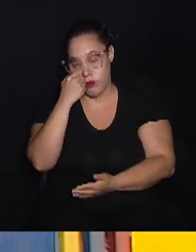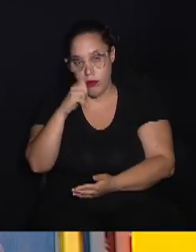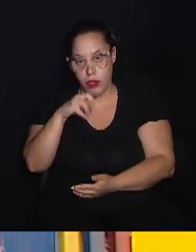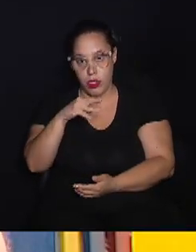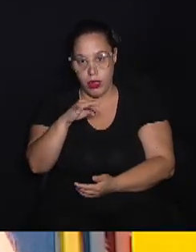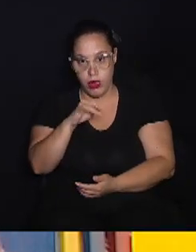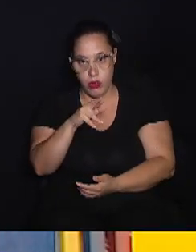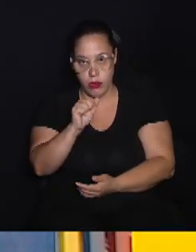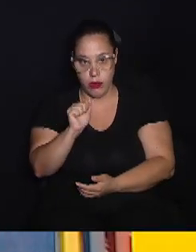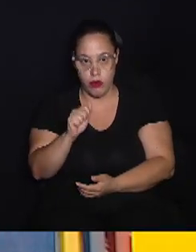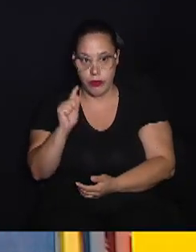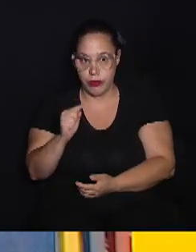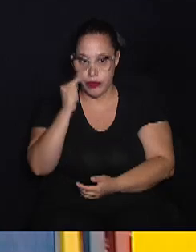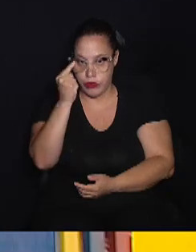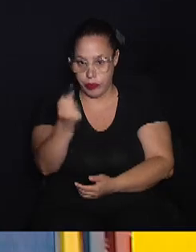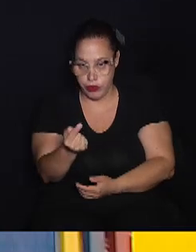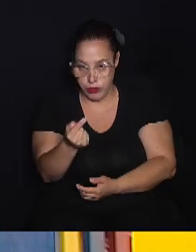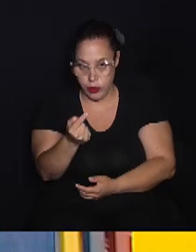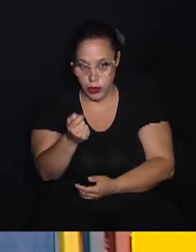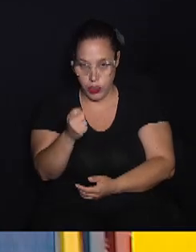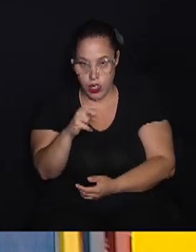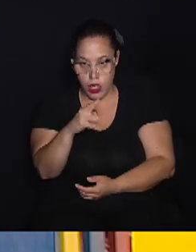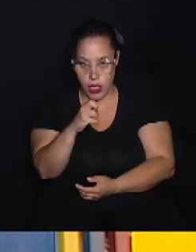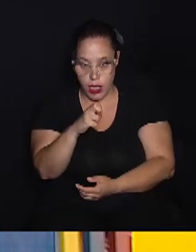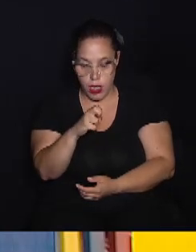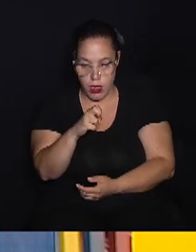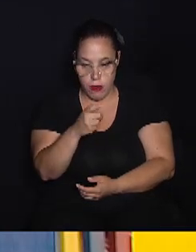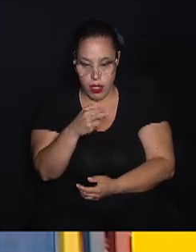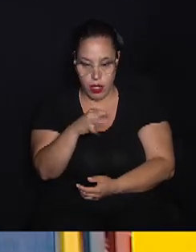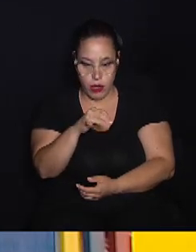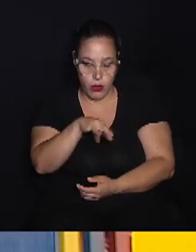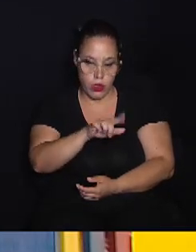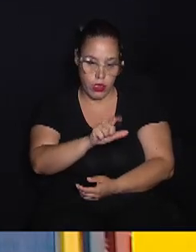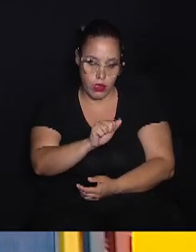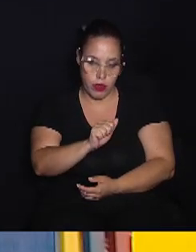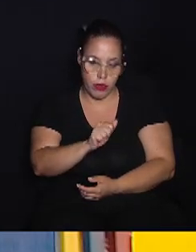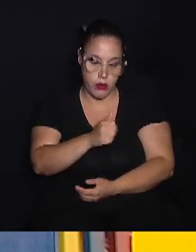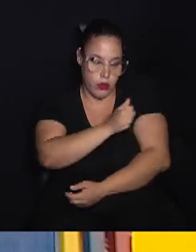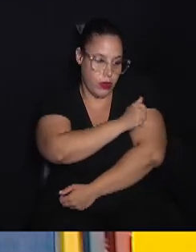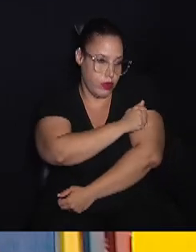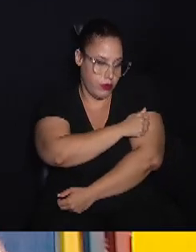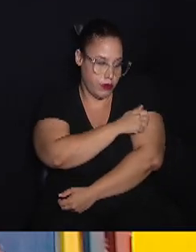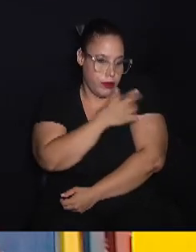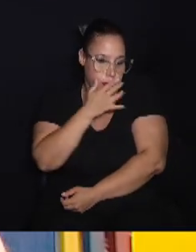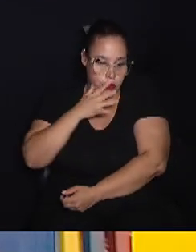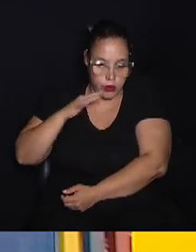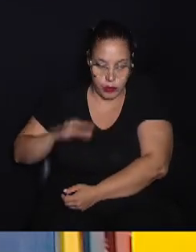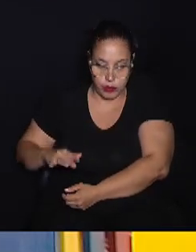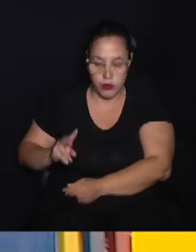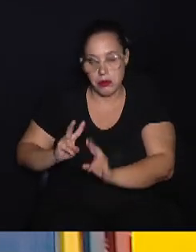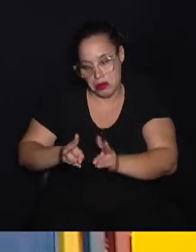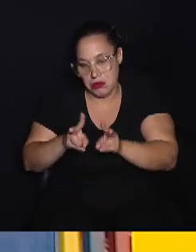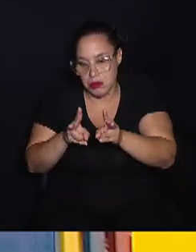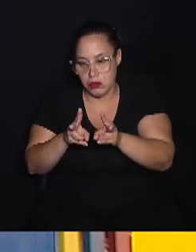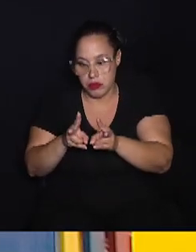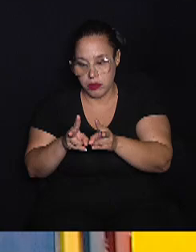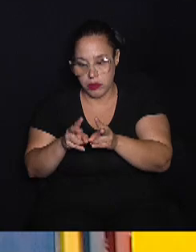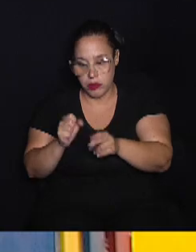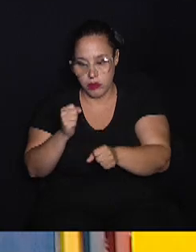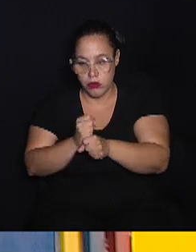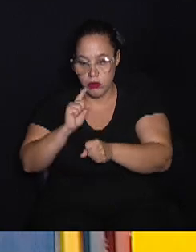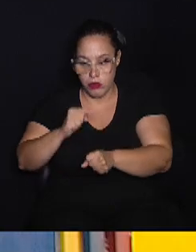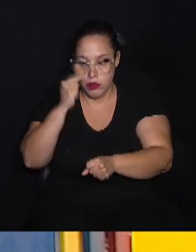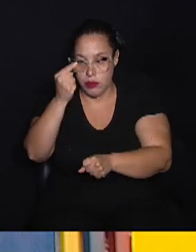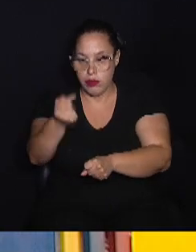feitas depois da realização das rematrículas né porque nós temos alunos da educação infantil em continuidade né No ano que vem